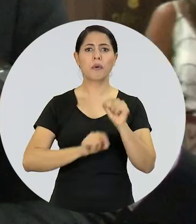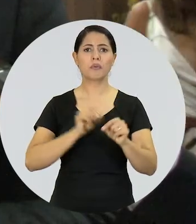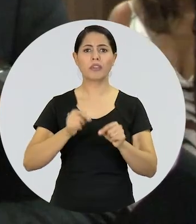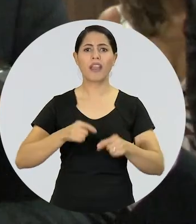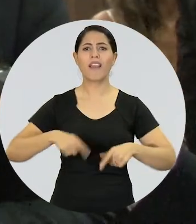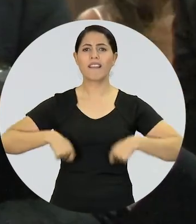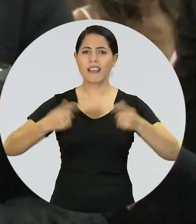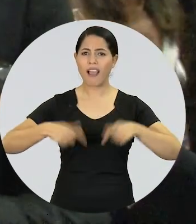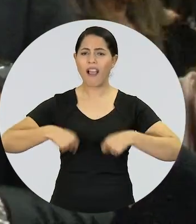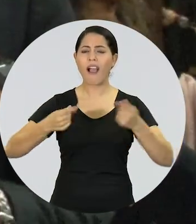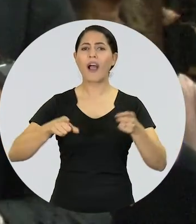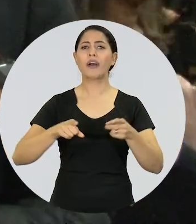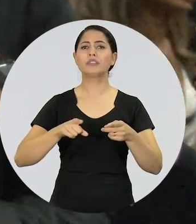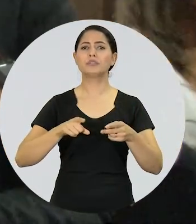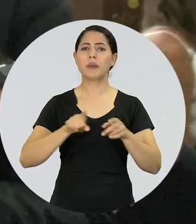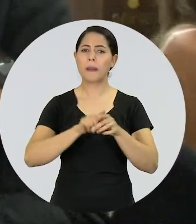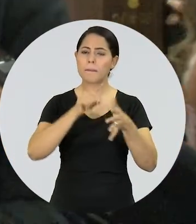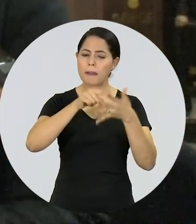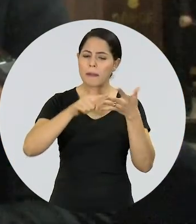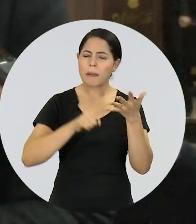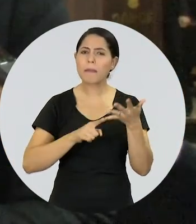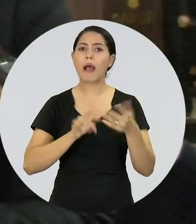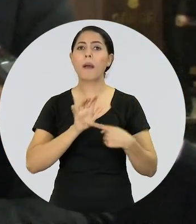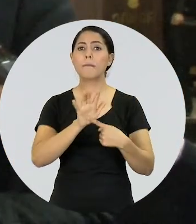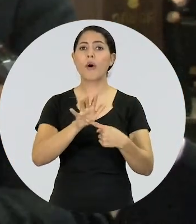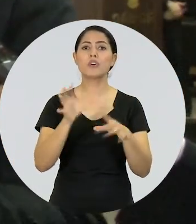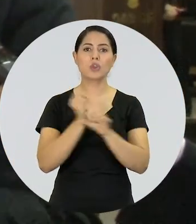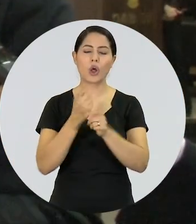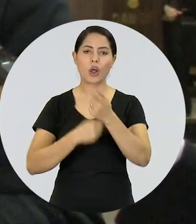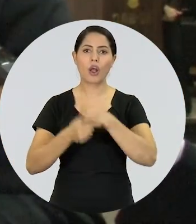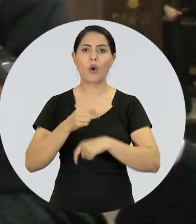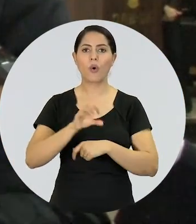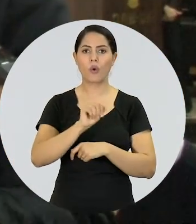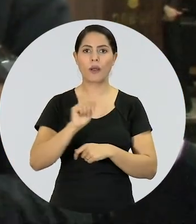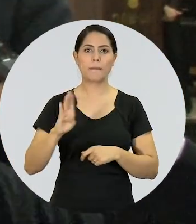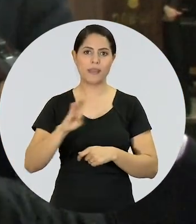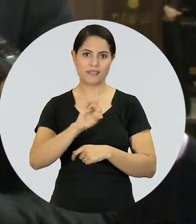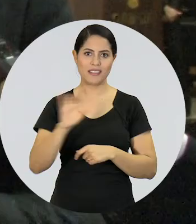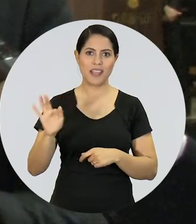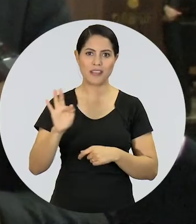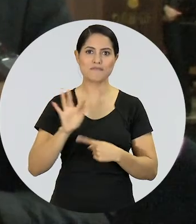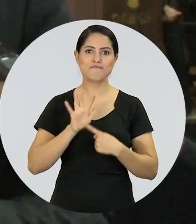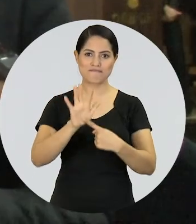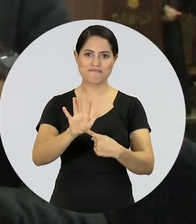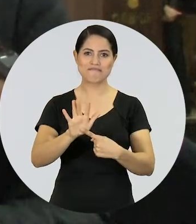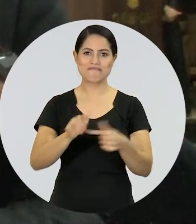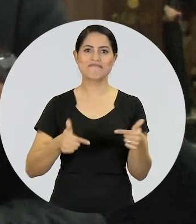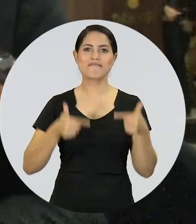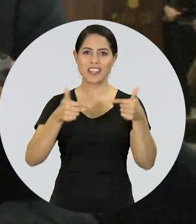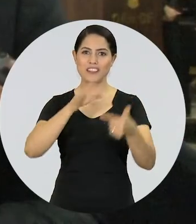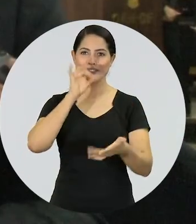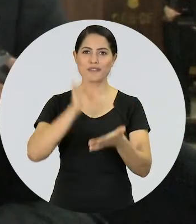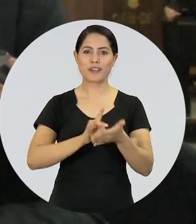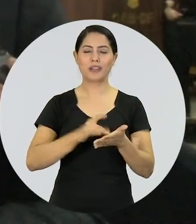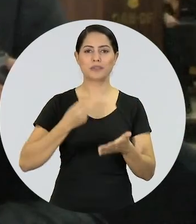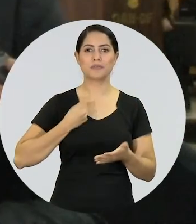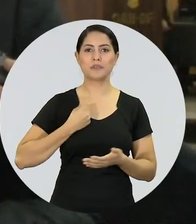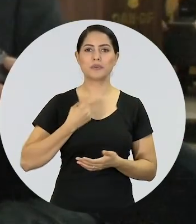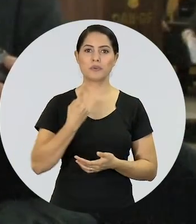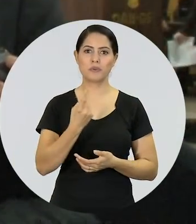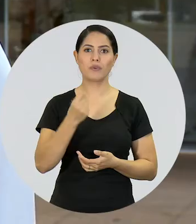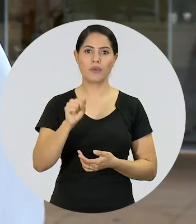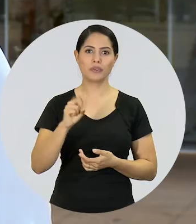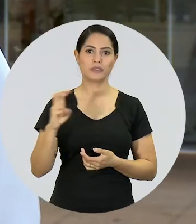do Distrito Federal. É um exemplo que se dá ao Brasil. A OAB do DF, o Distrito Federal, está na vanguarda cumprindo o